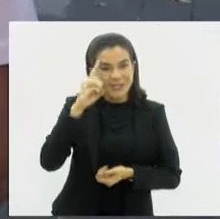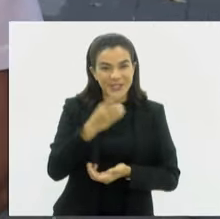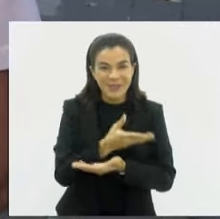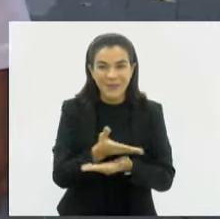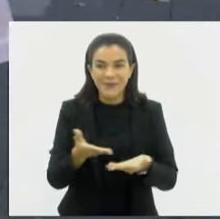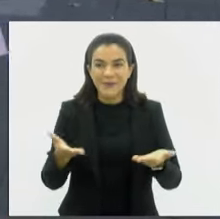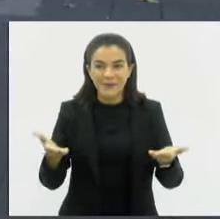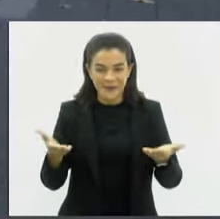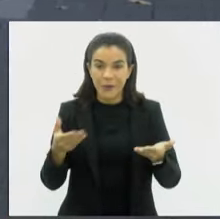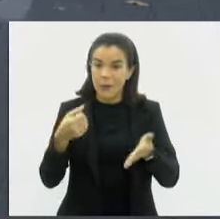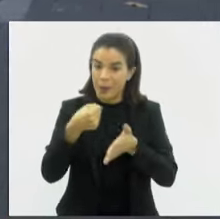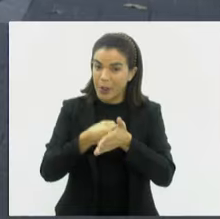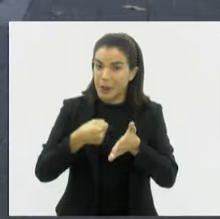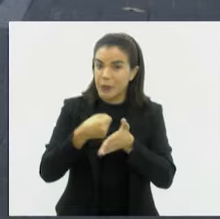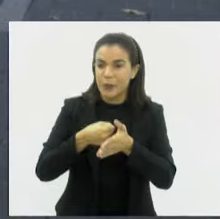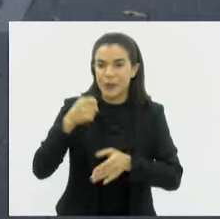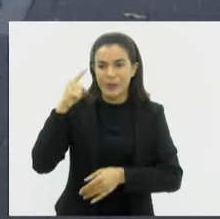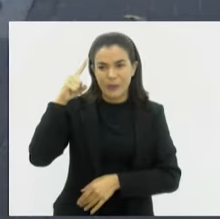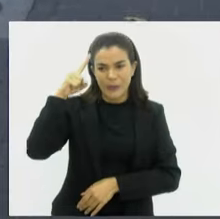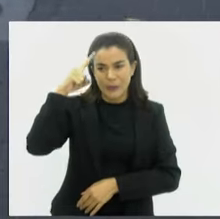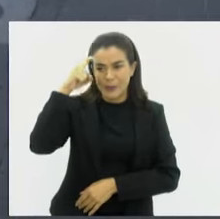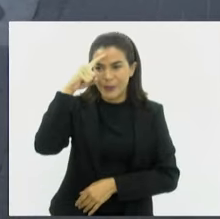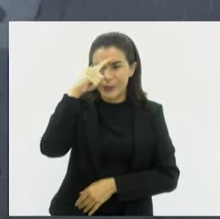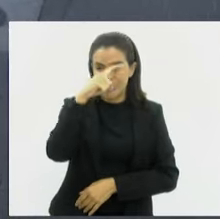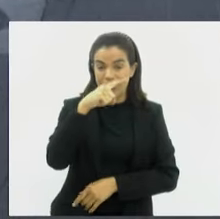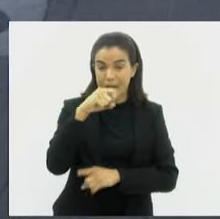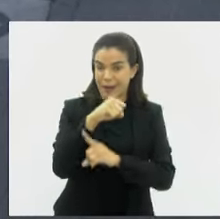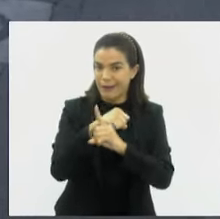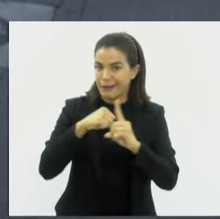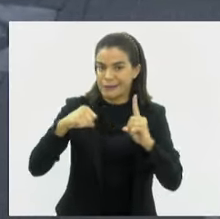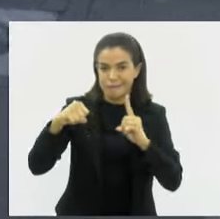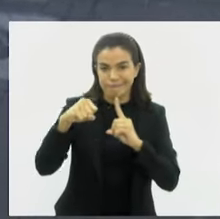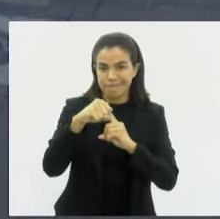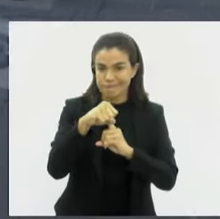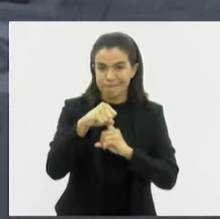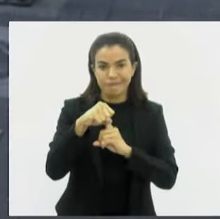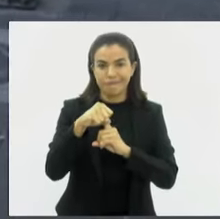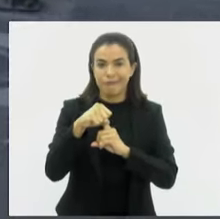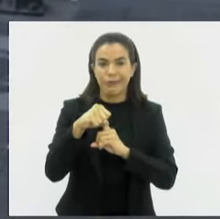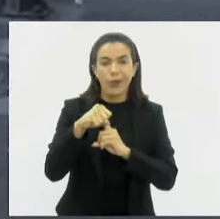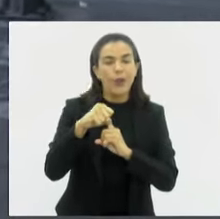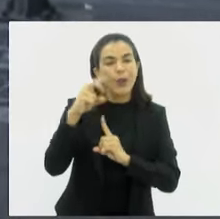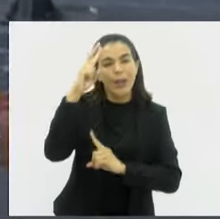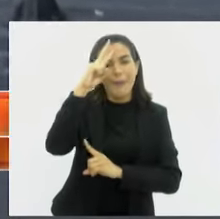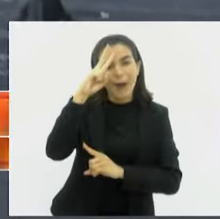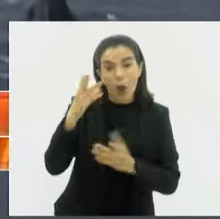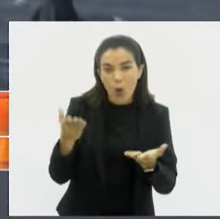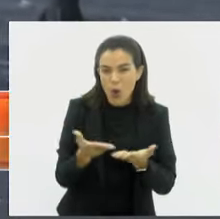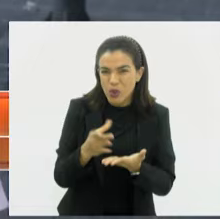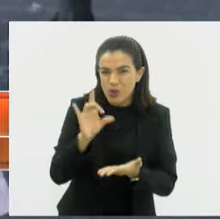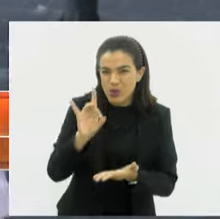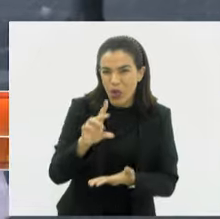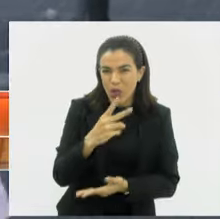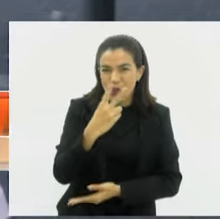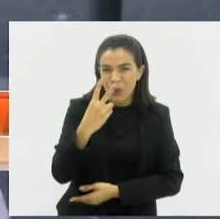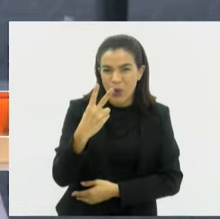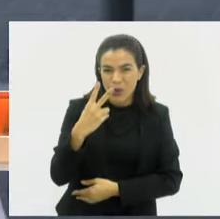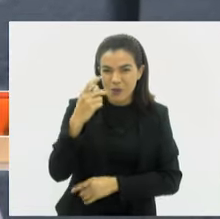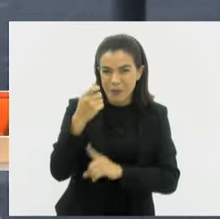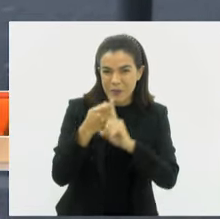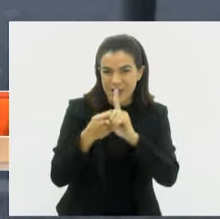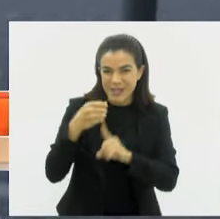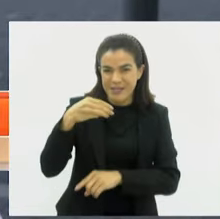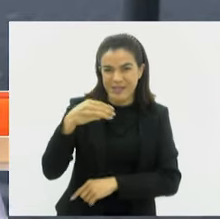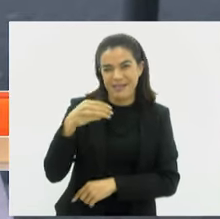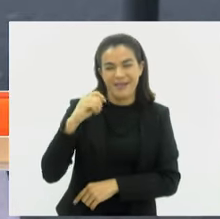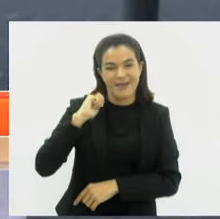Tem sido uma luta muito difícil. A sociedade não pode lembrar dos autistas só no dia 2 do 4, que é o Dia